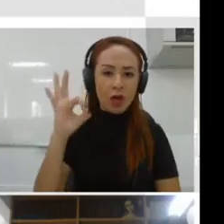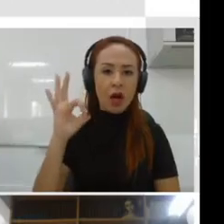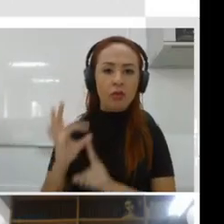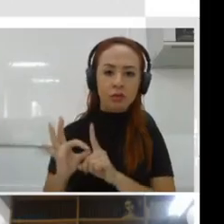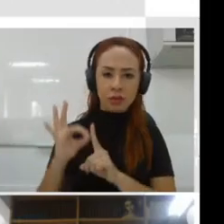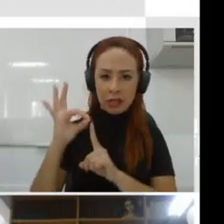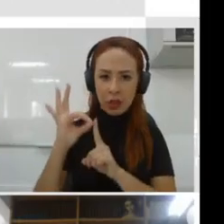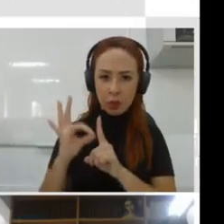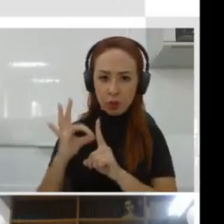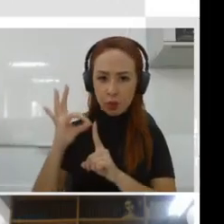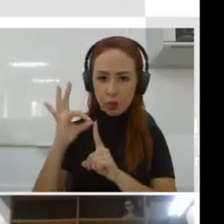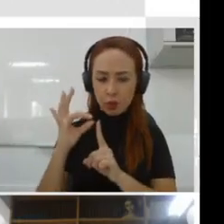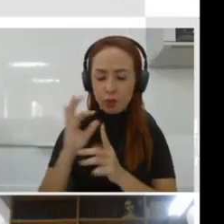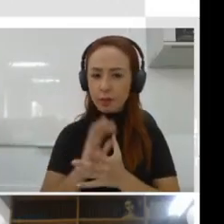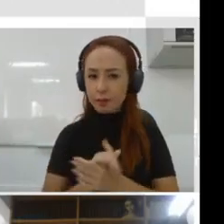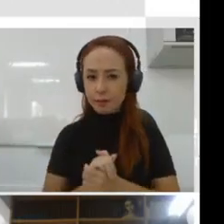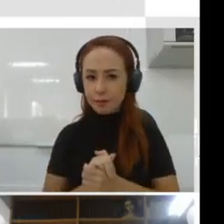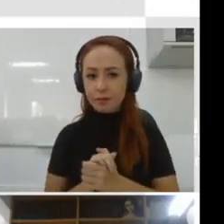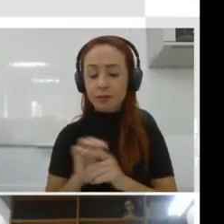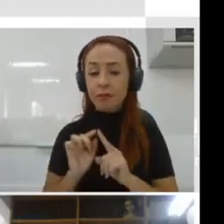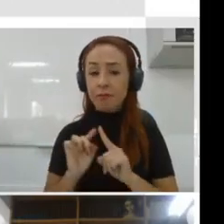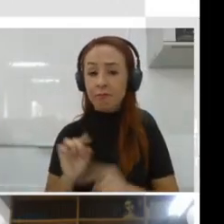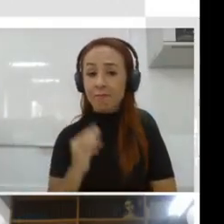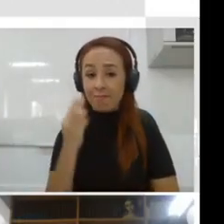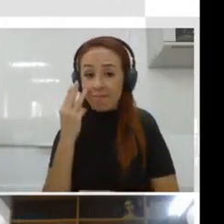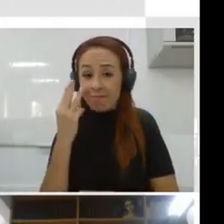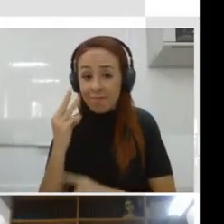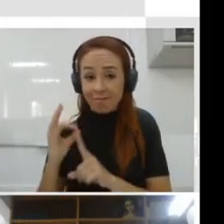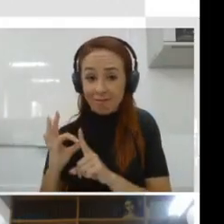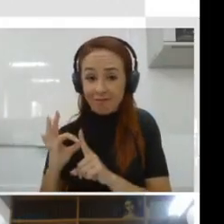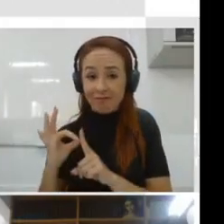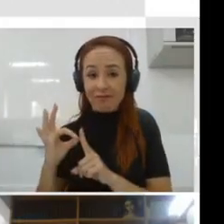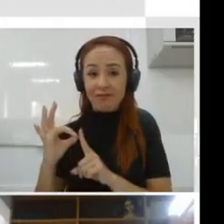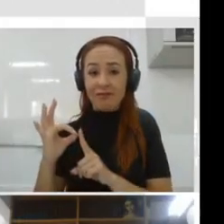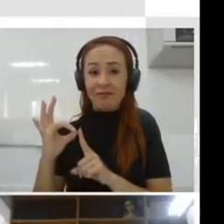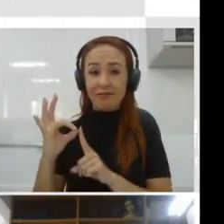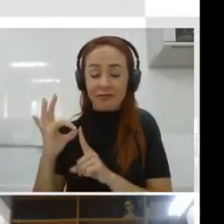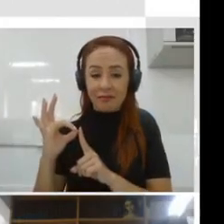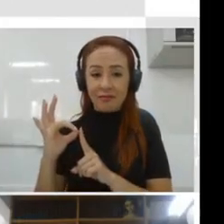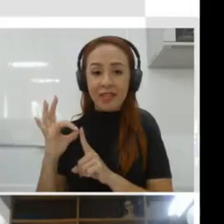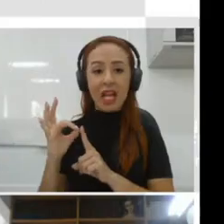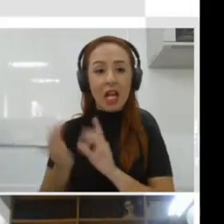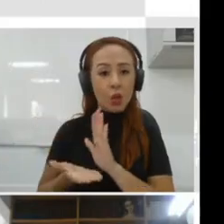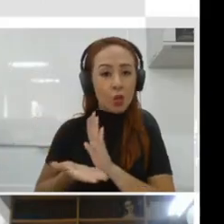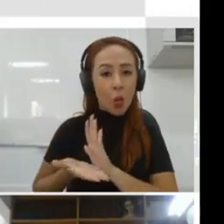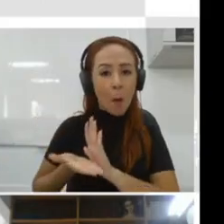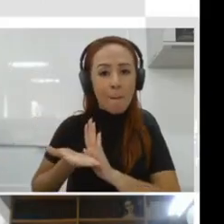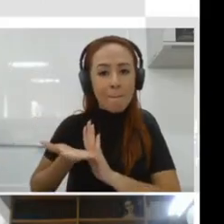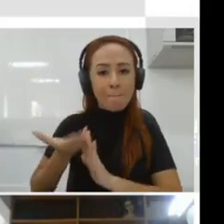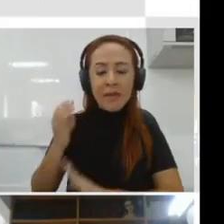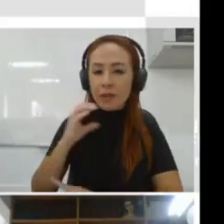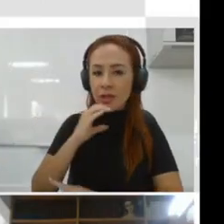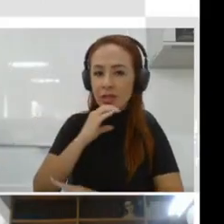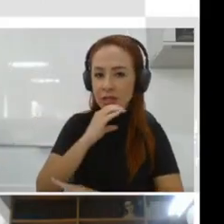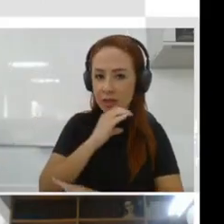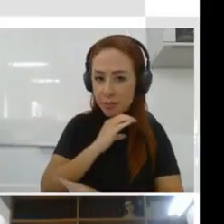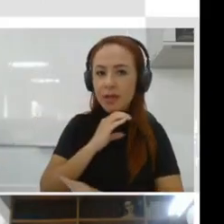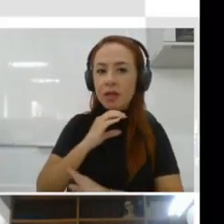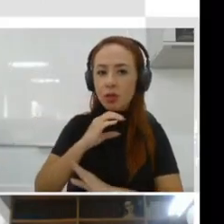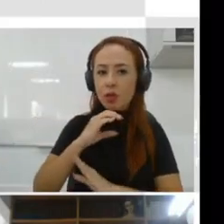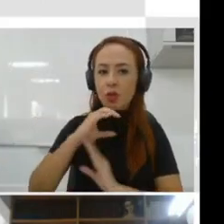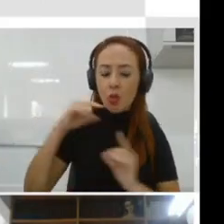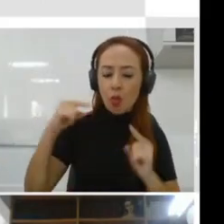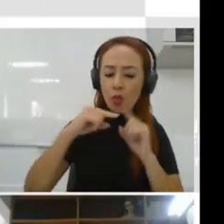3 graus de temperatura no aumento do aquecimento médio global em relação ao